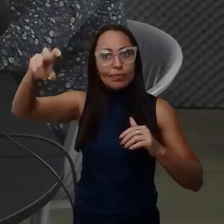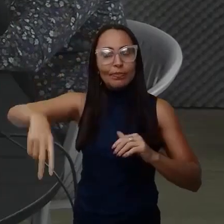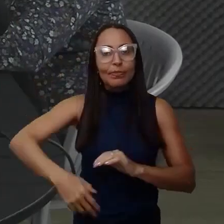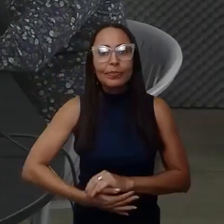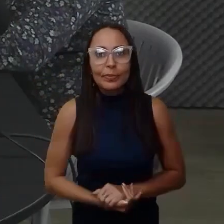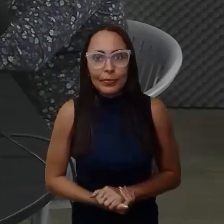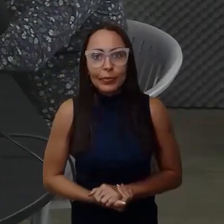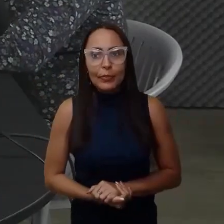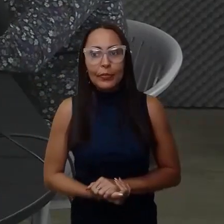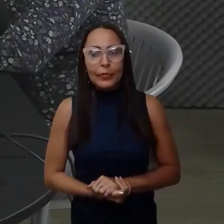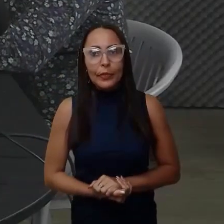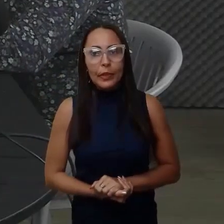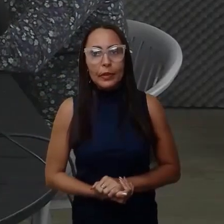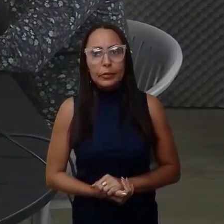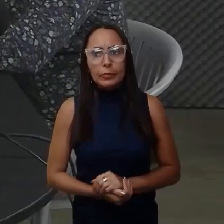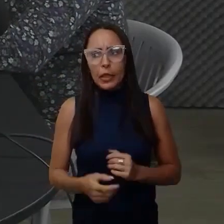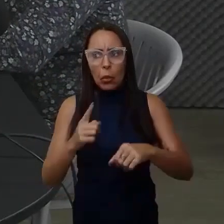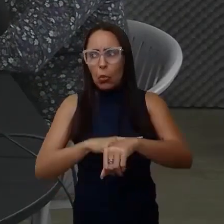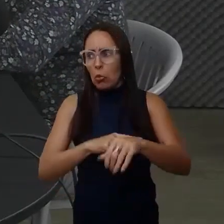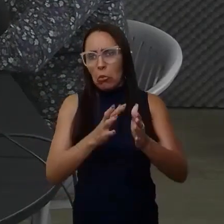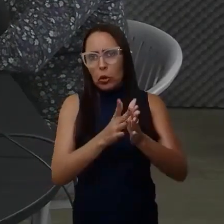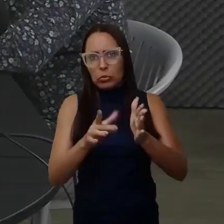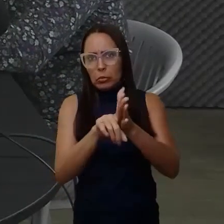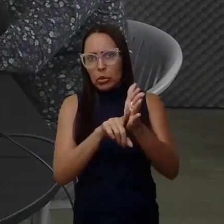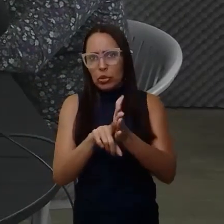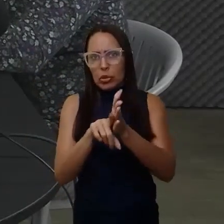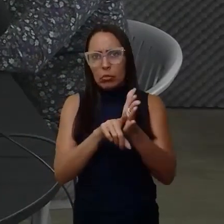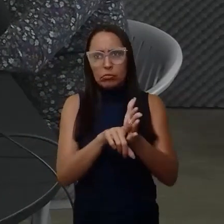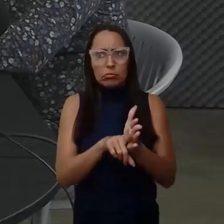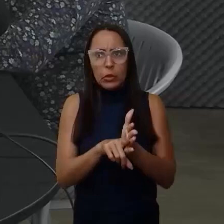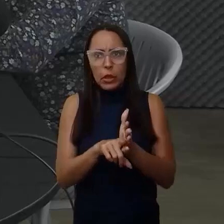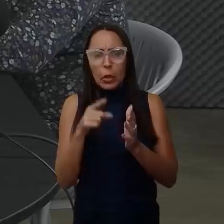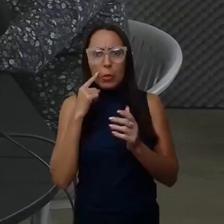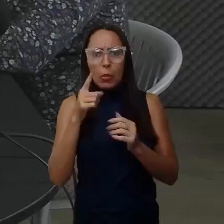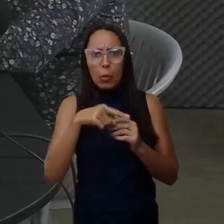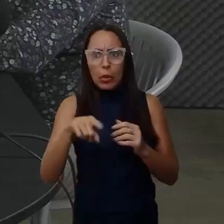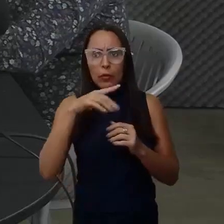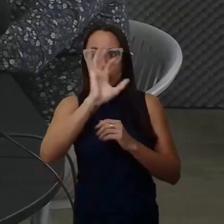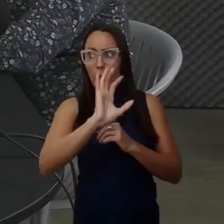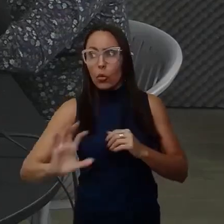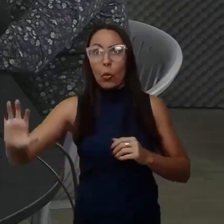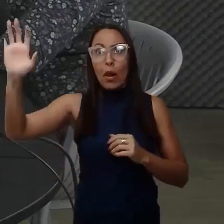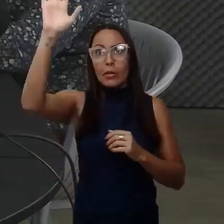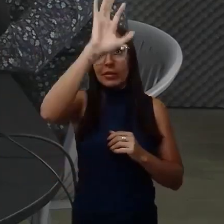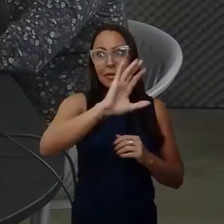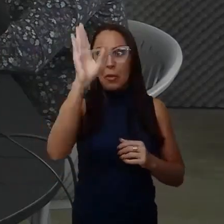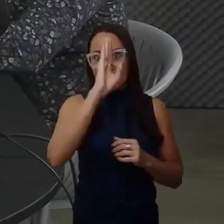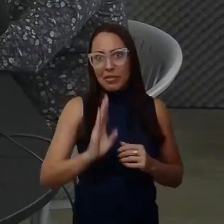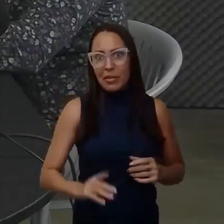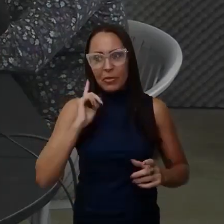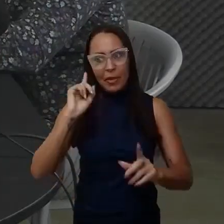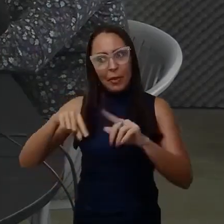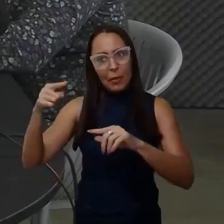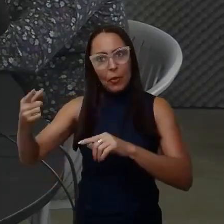E aí... Quanto tempo foi essa pesquisa? Porque você rodou o Brasil, vai para a Alemanha, né? É um negócio